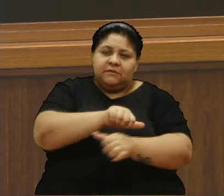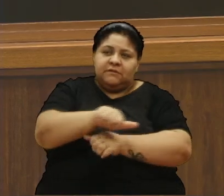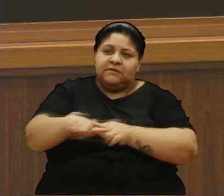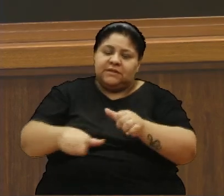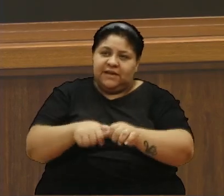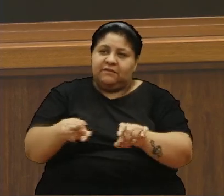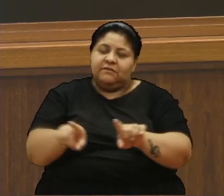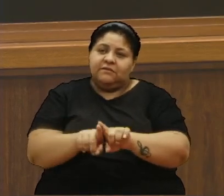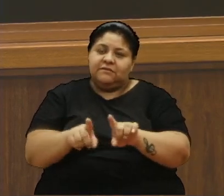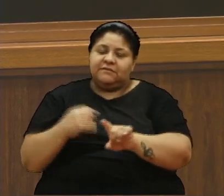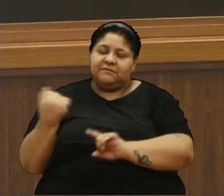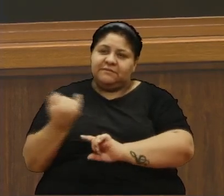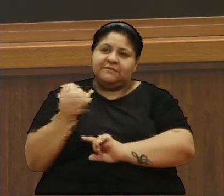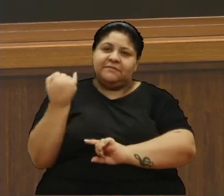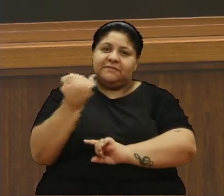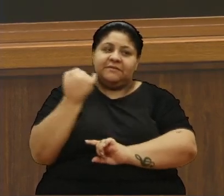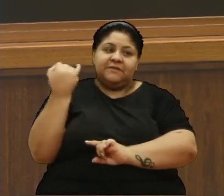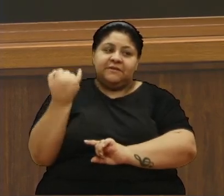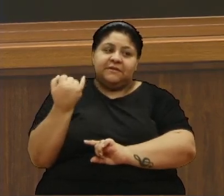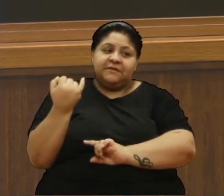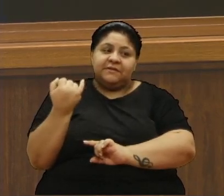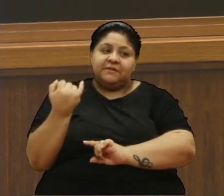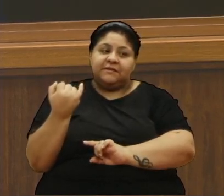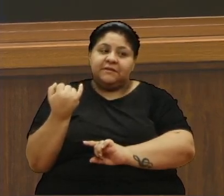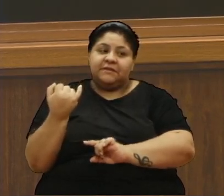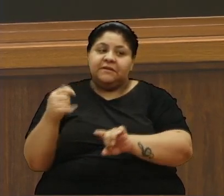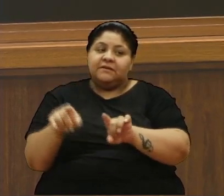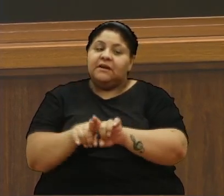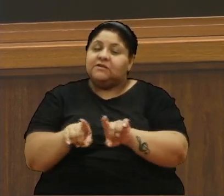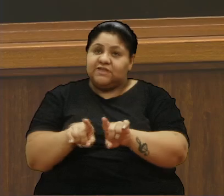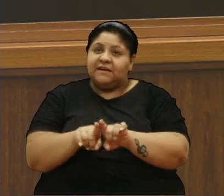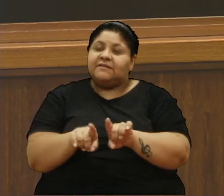importante que a gente faça